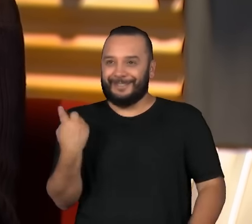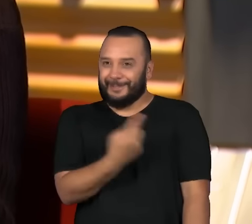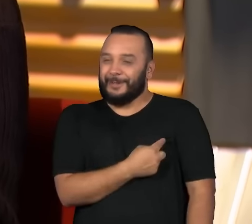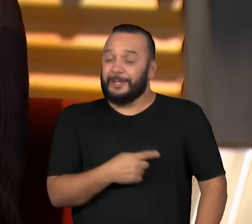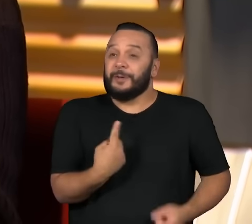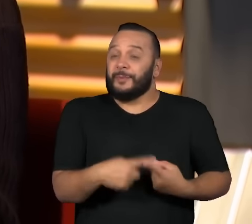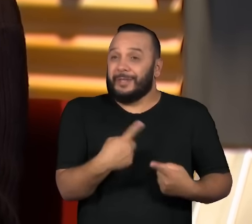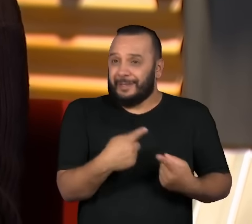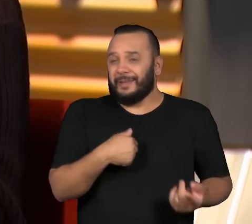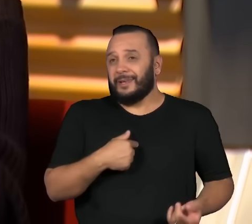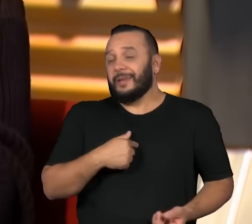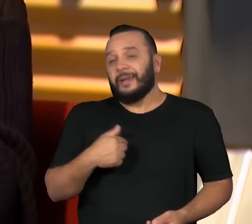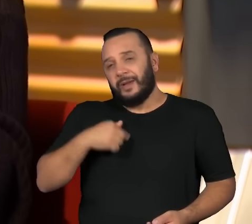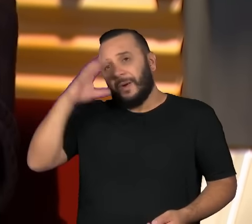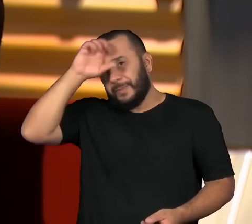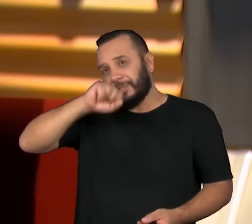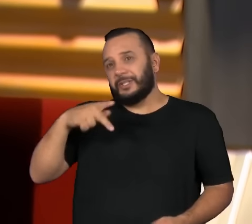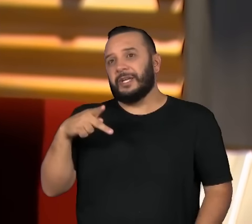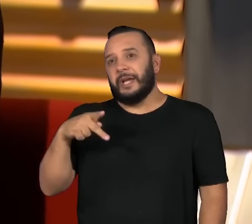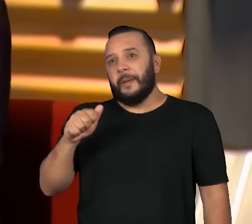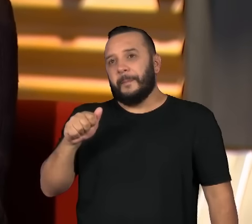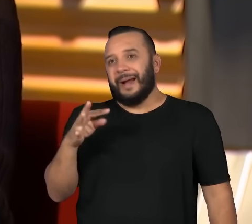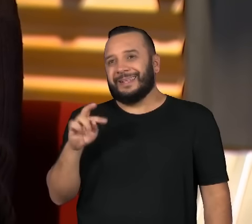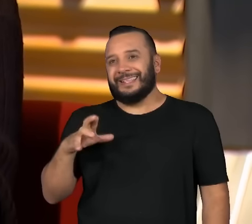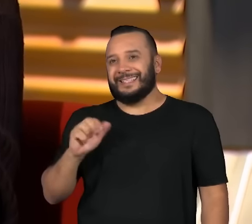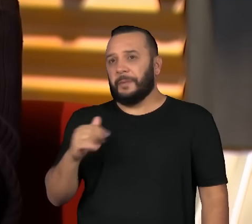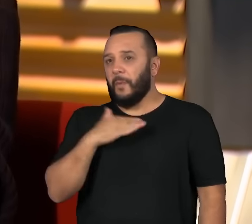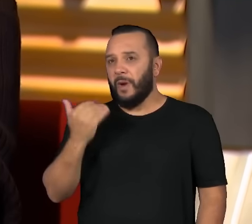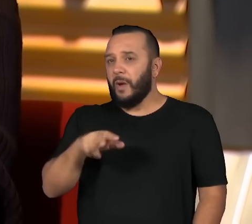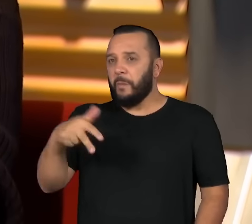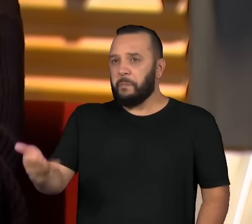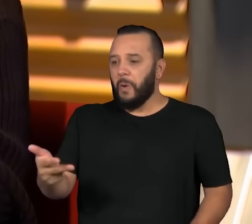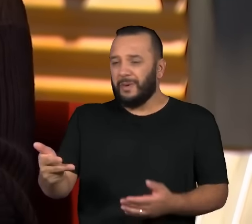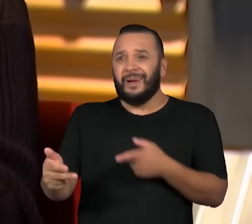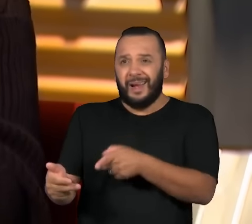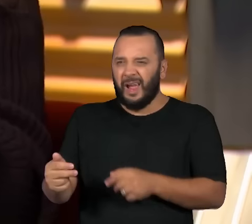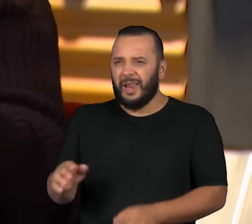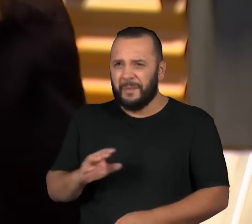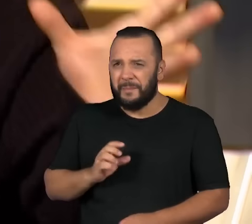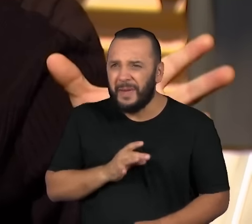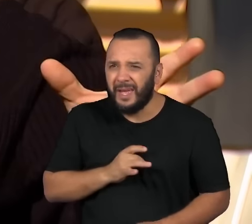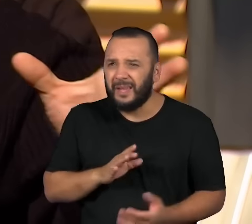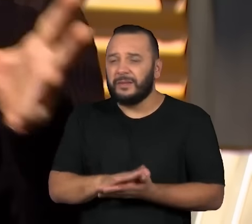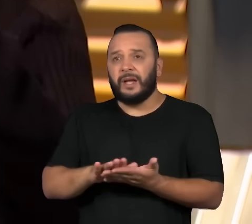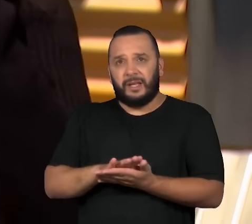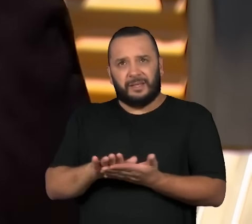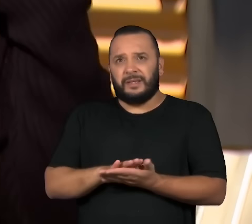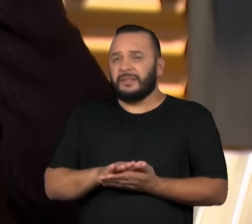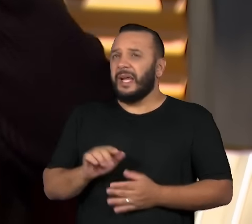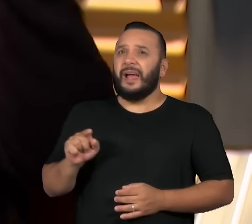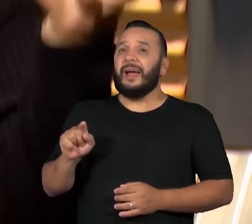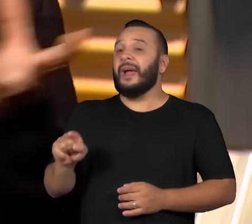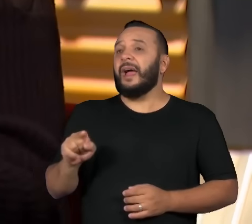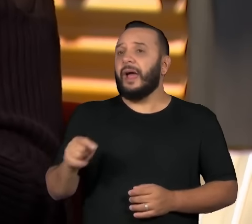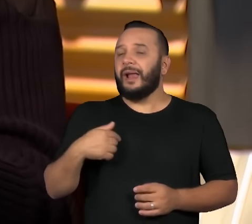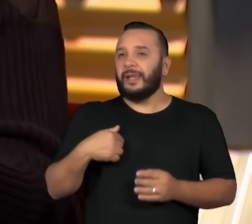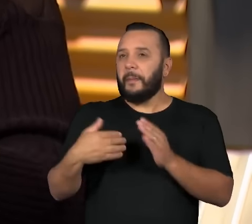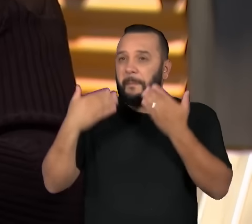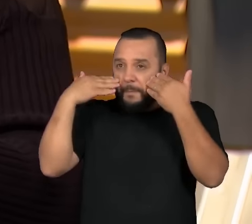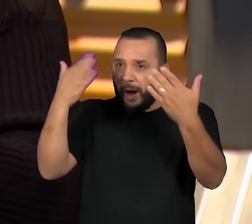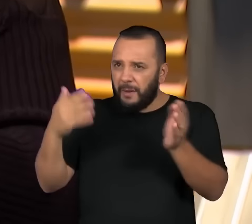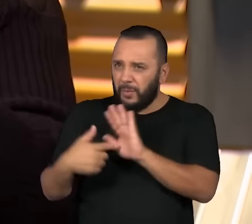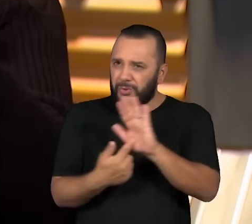causa da morte da Patrícia e como ela encarou a morte, não demonstrando medo. Não falei que ela não estava com medo. Ela não colocou